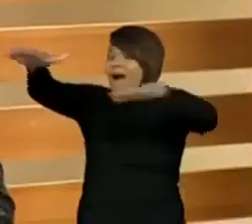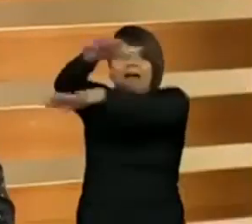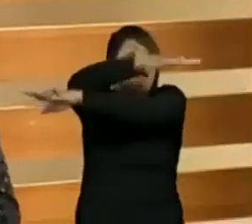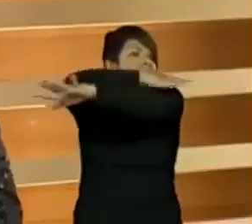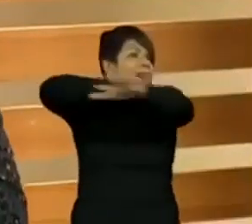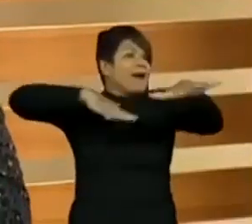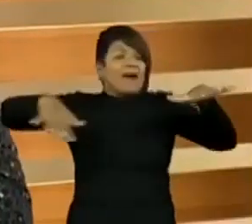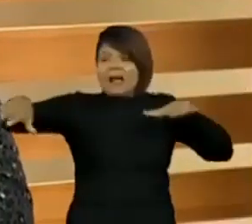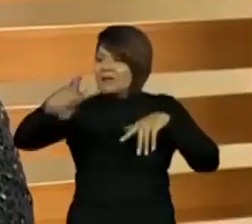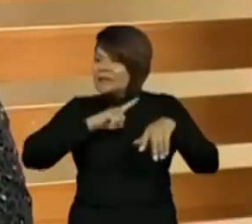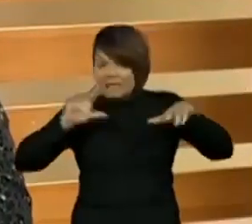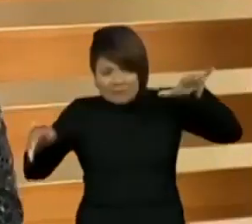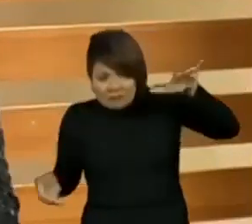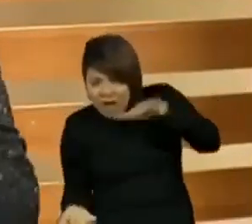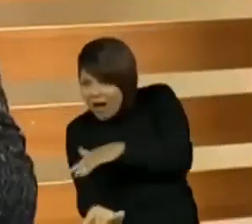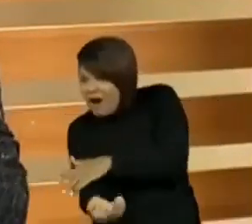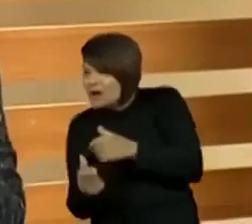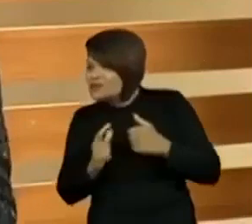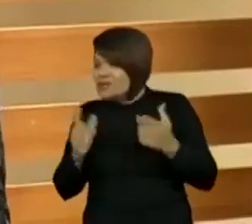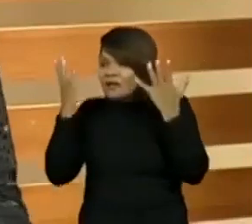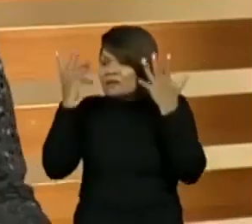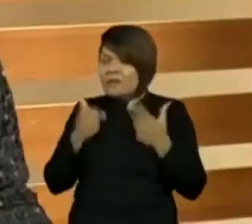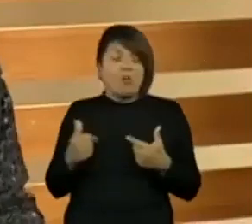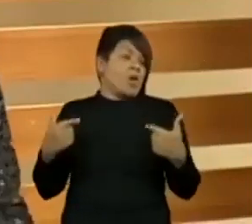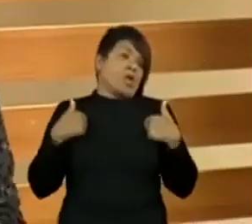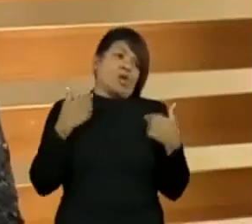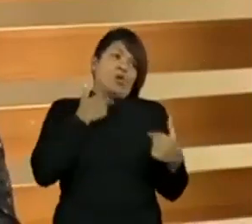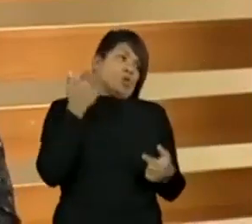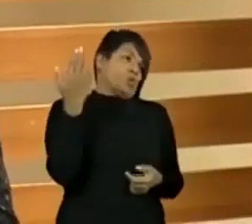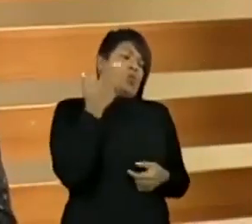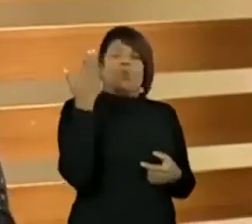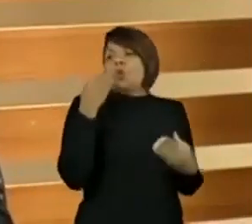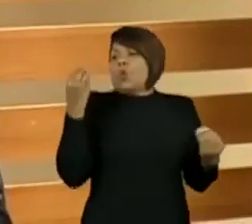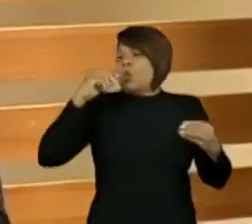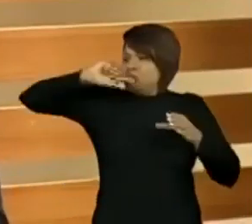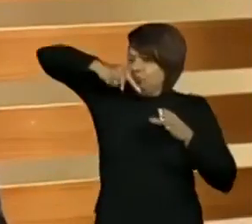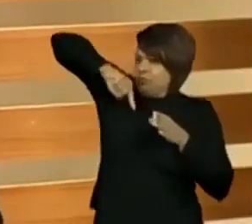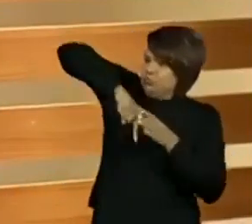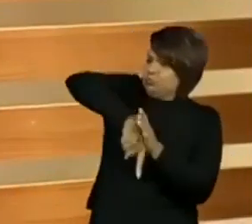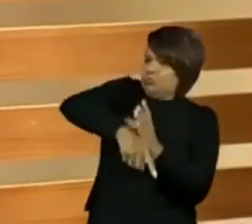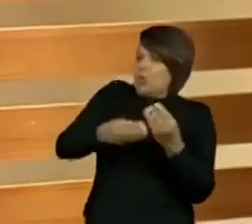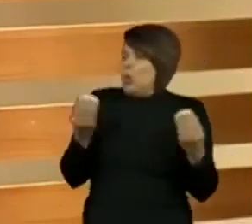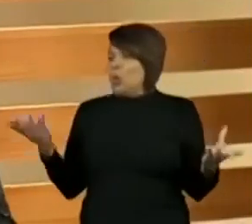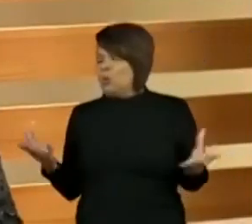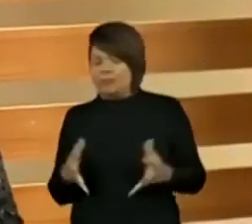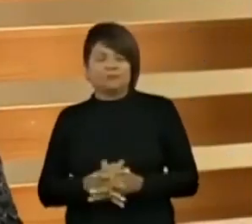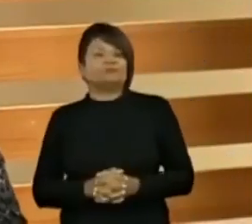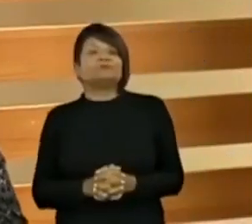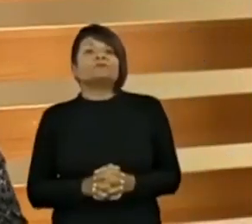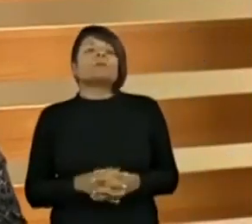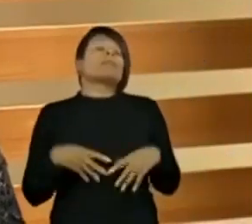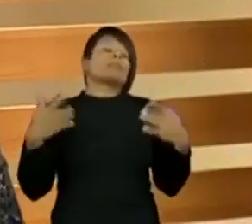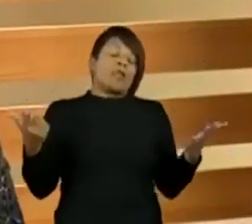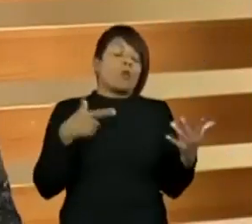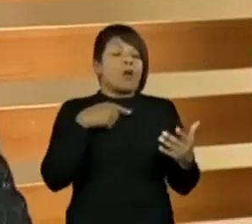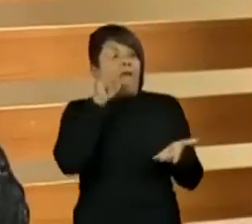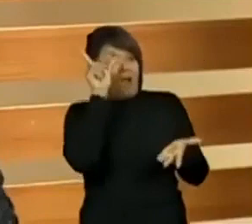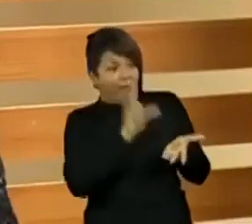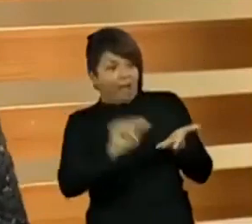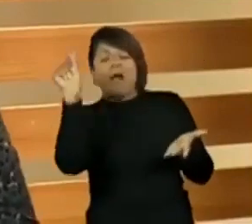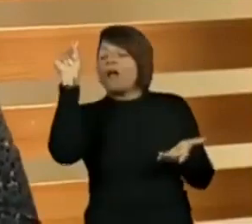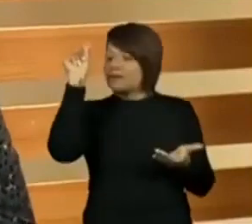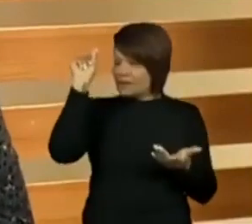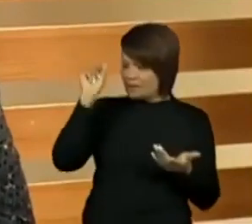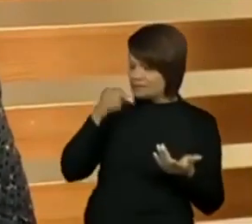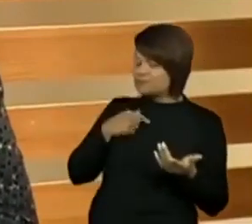tantas criaturas estão nele, e ela não teria condição de chegar lá ao fundo. Ao que a águia então lhe disse: